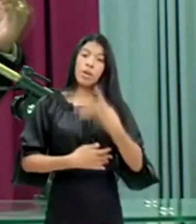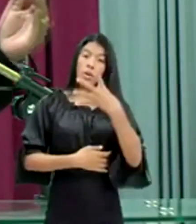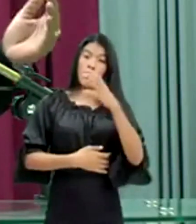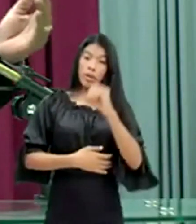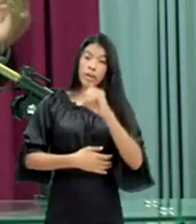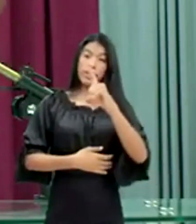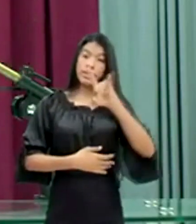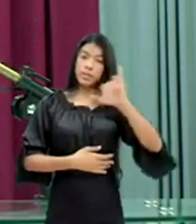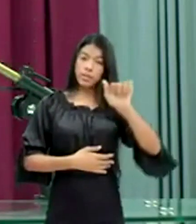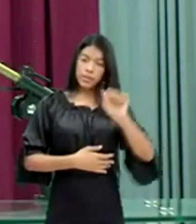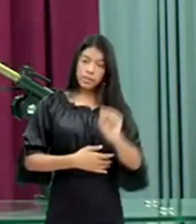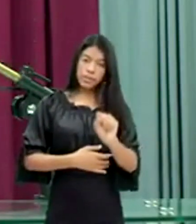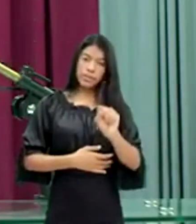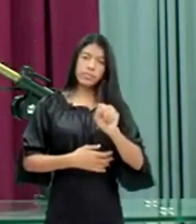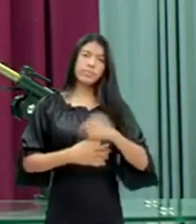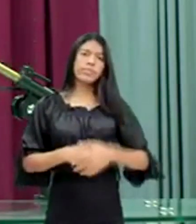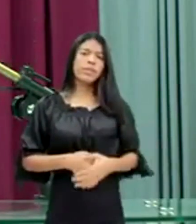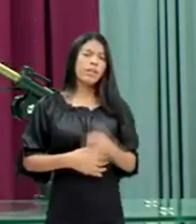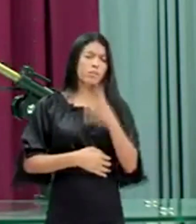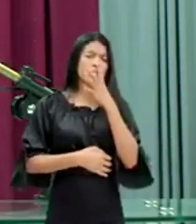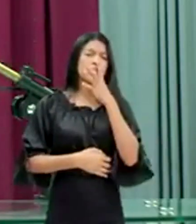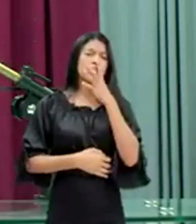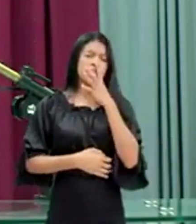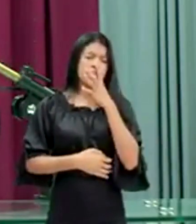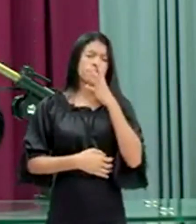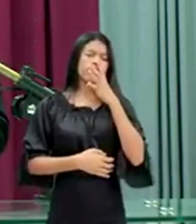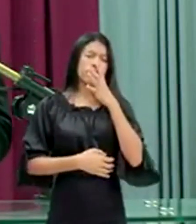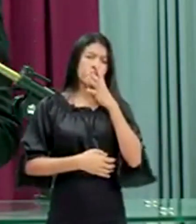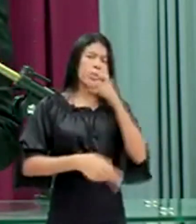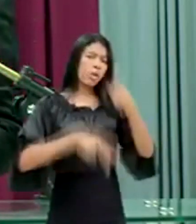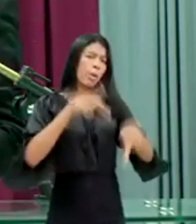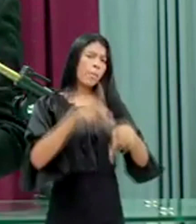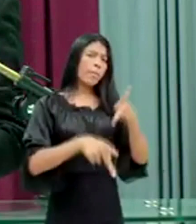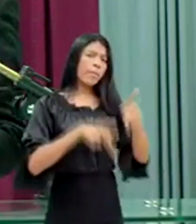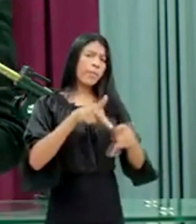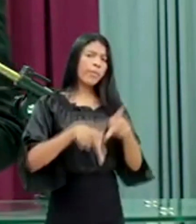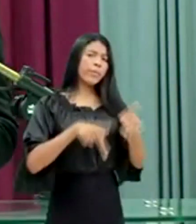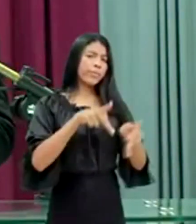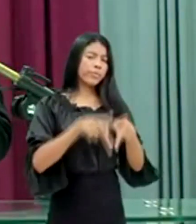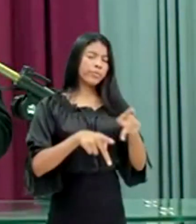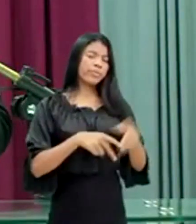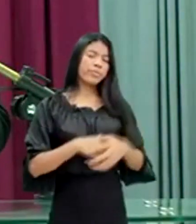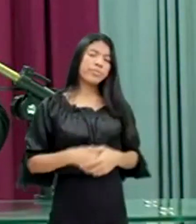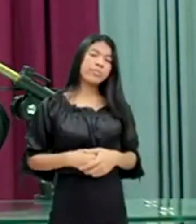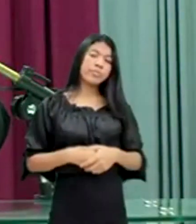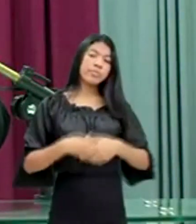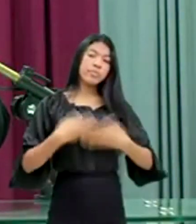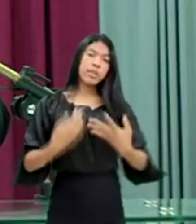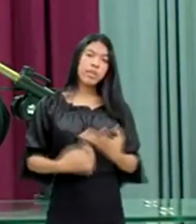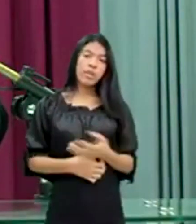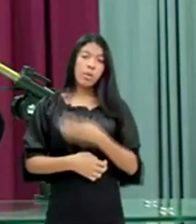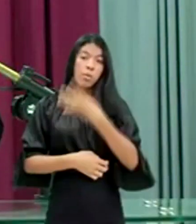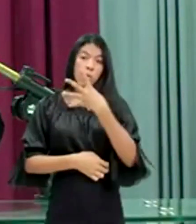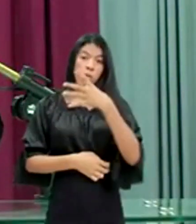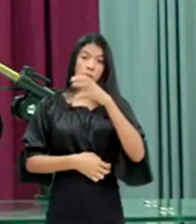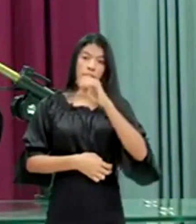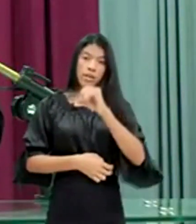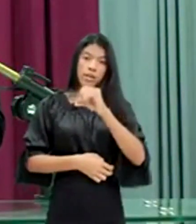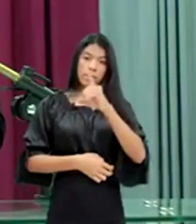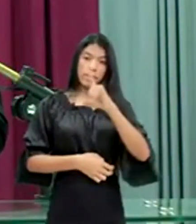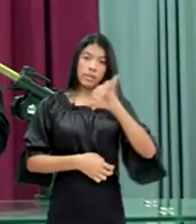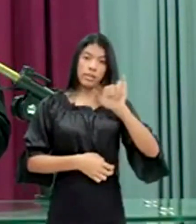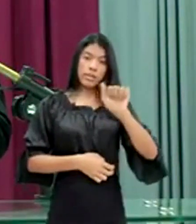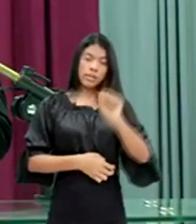no meio do povo. Por 40 dias viram as terras